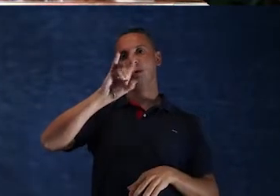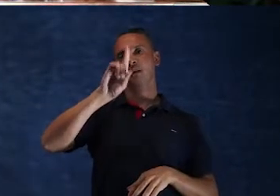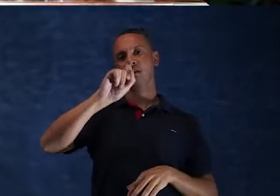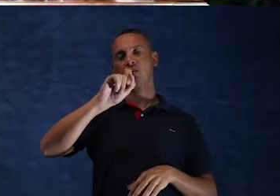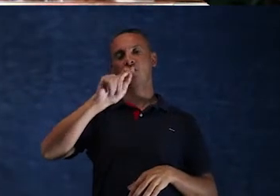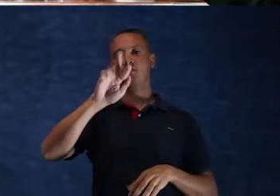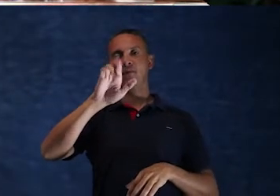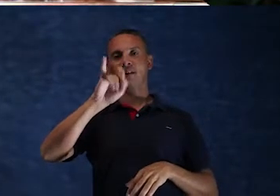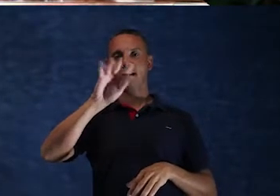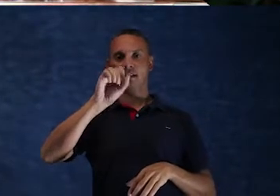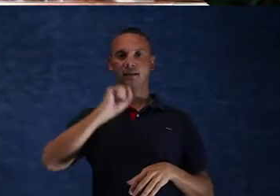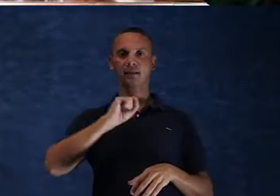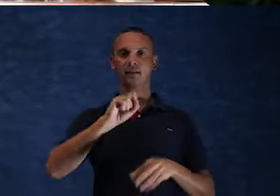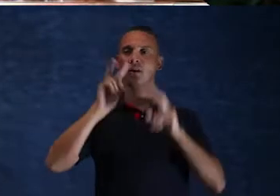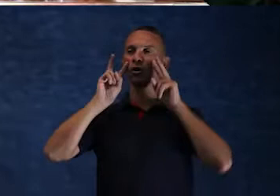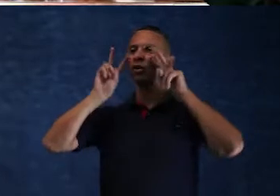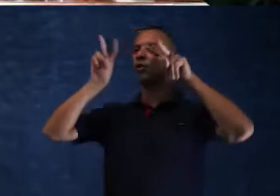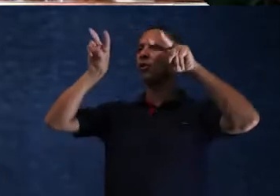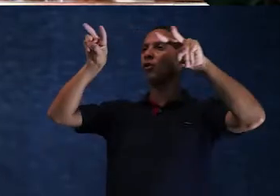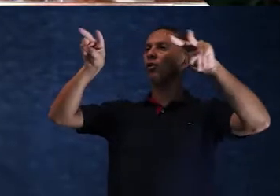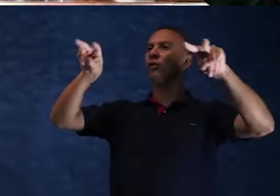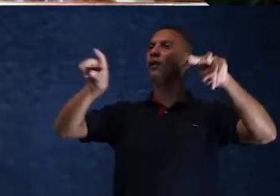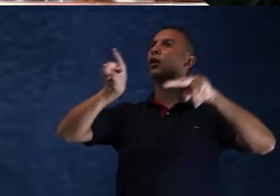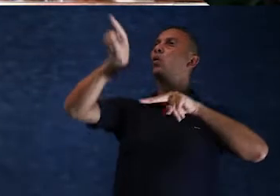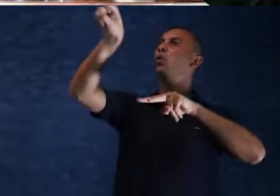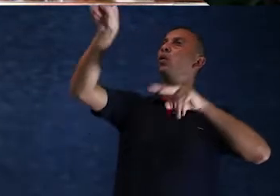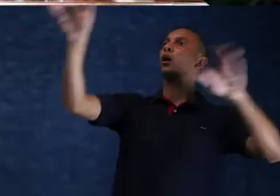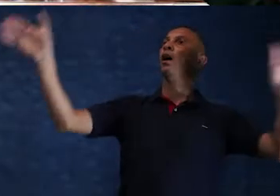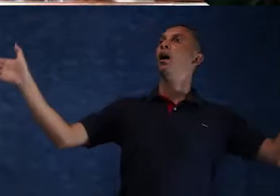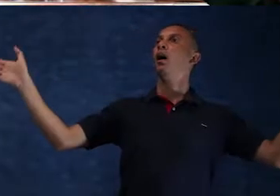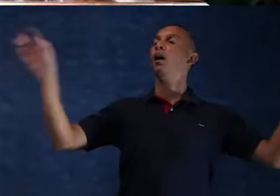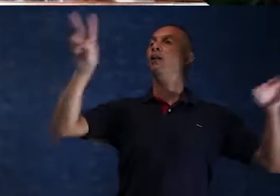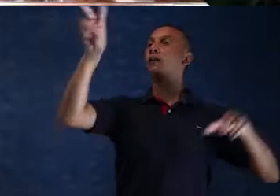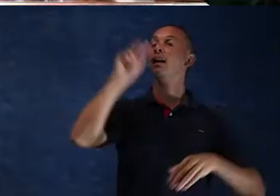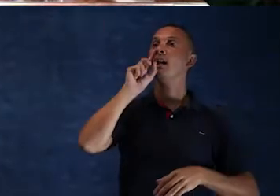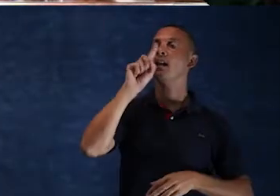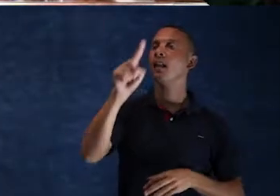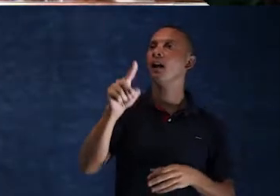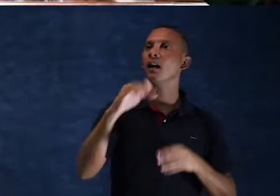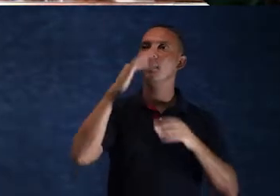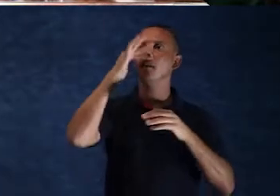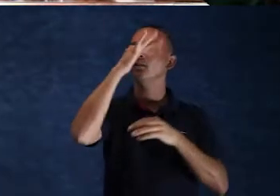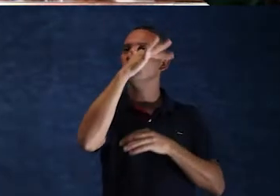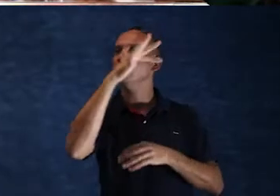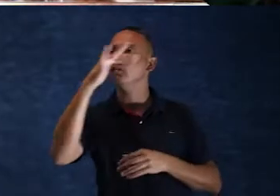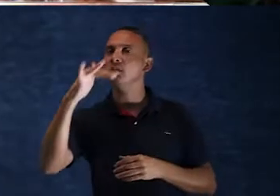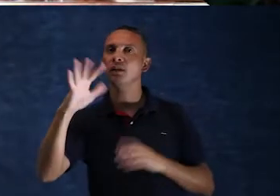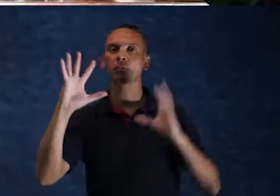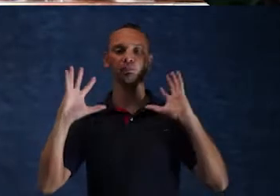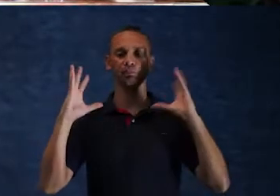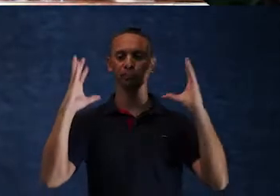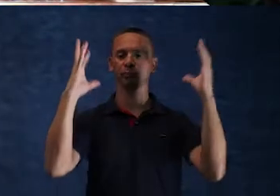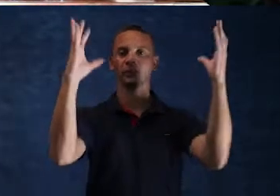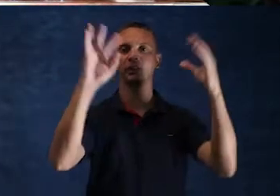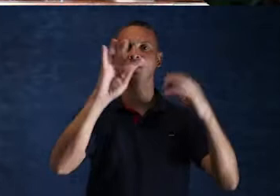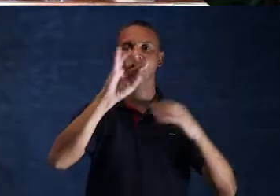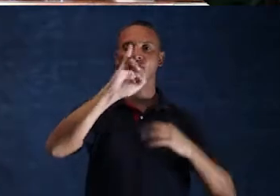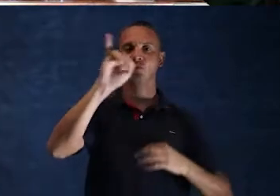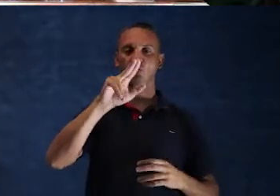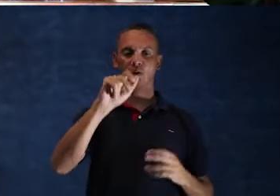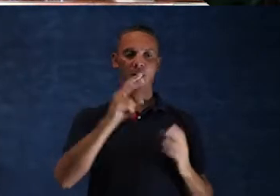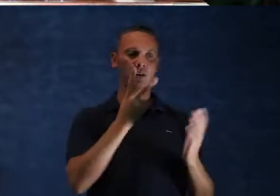localização privilegiada, com vista para o Corcovado e acesso à Praia do Leblon, ao Jardim Botânico e à Floresta da Tijuca, onde o